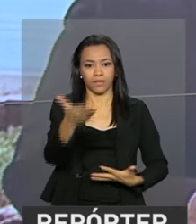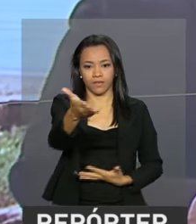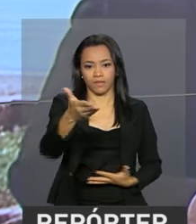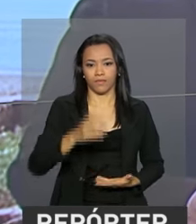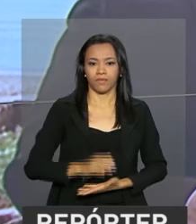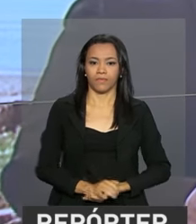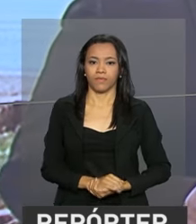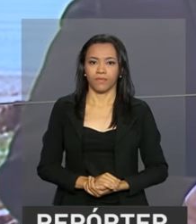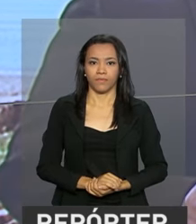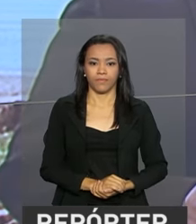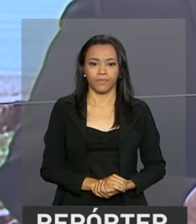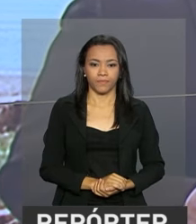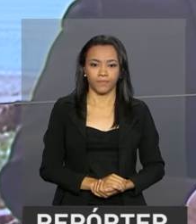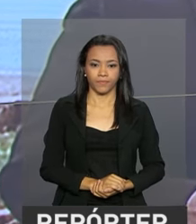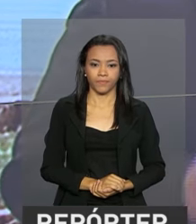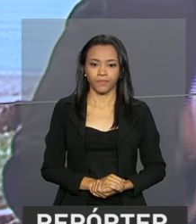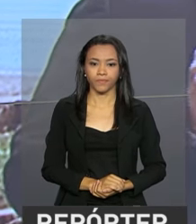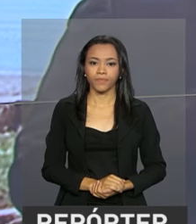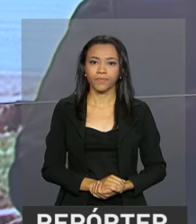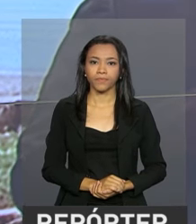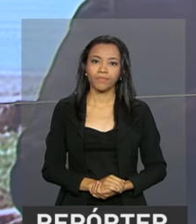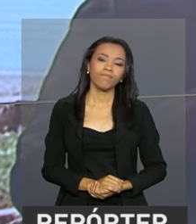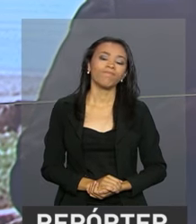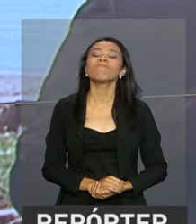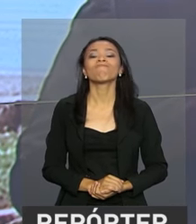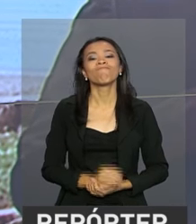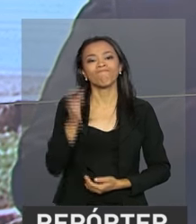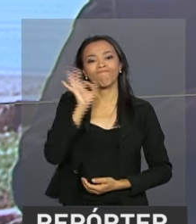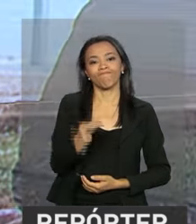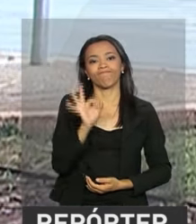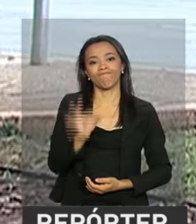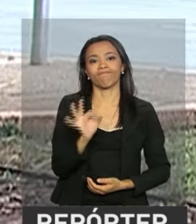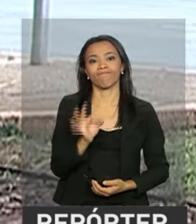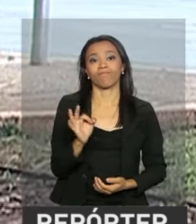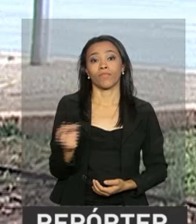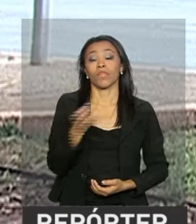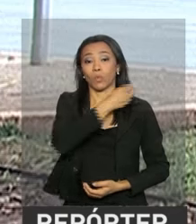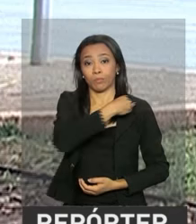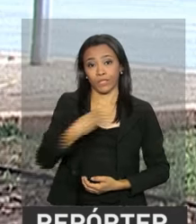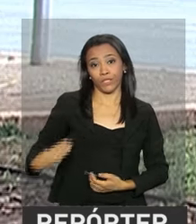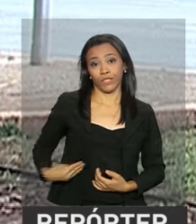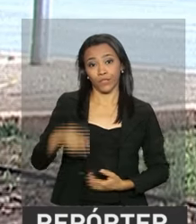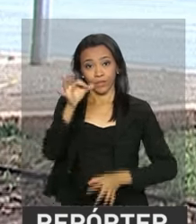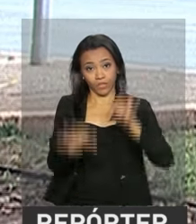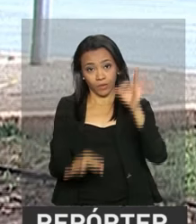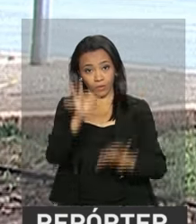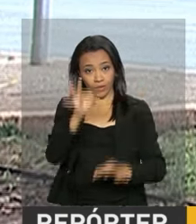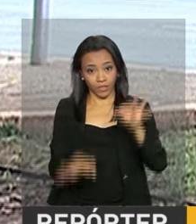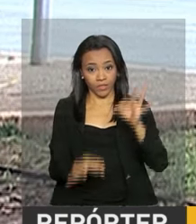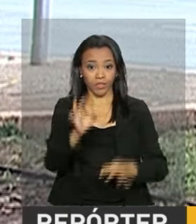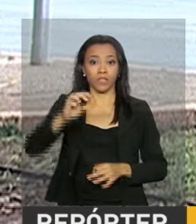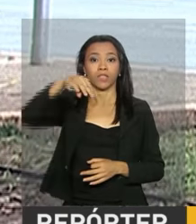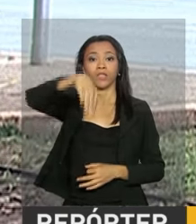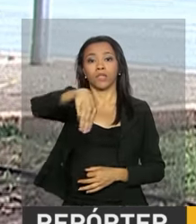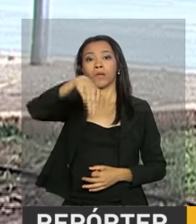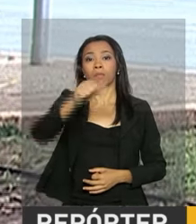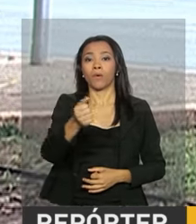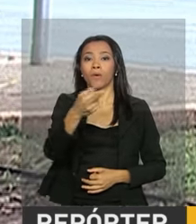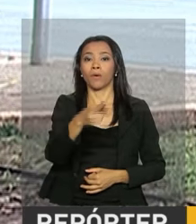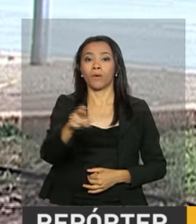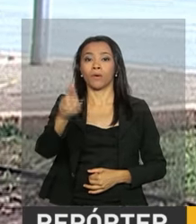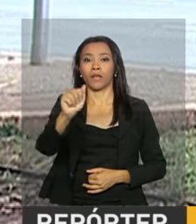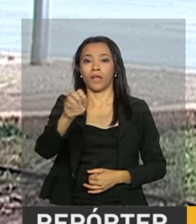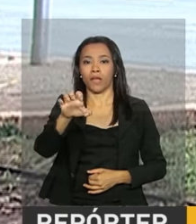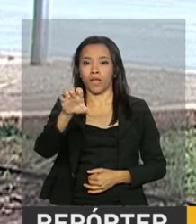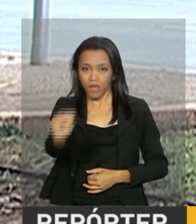pelo leandro isso mesmo o ministro da justiça alexandre de moraes de moraes ministro da justiça